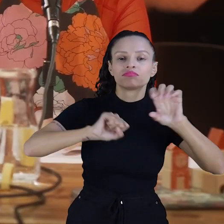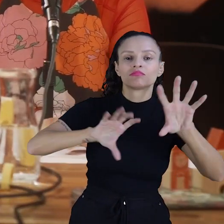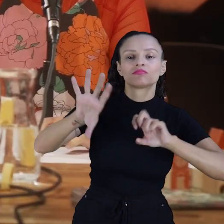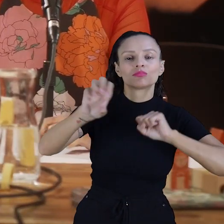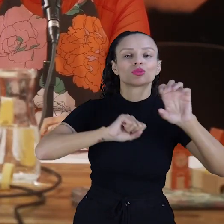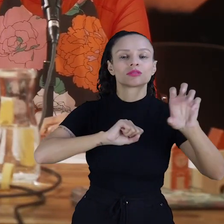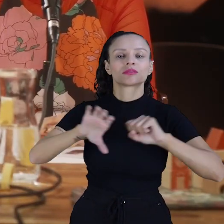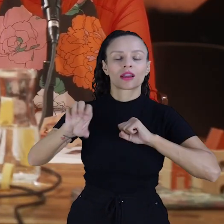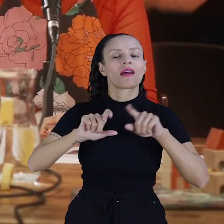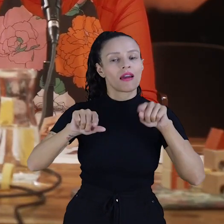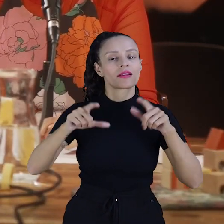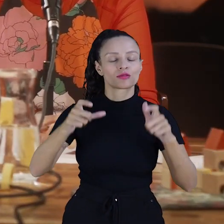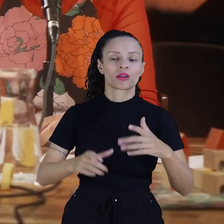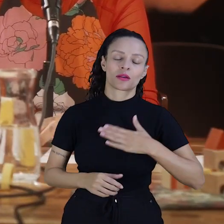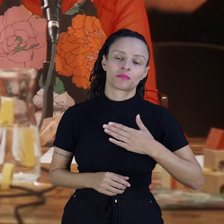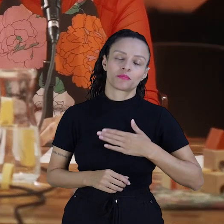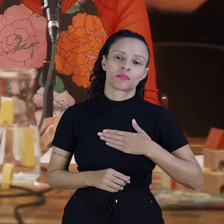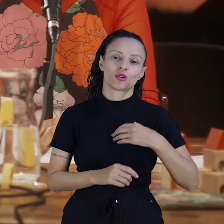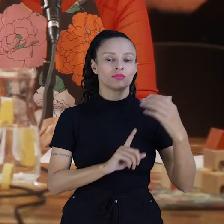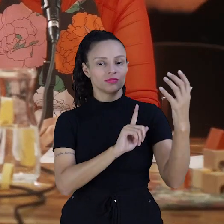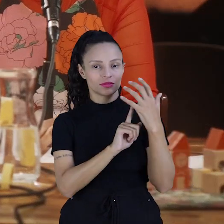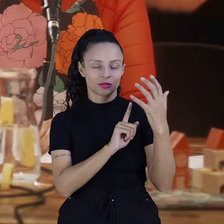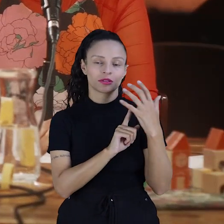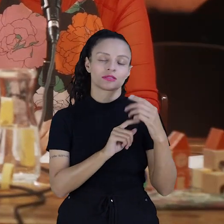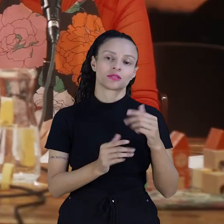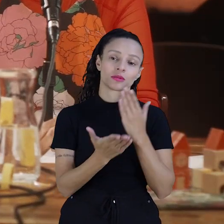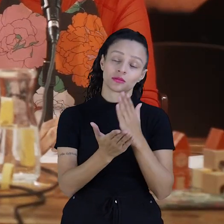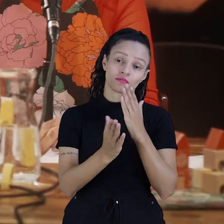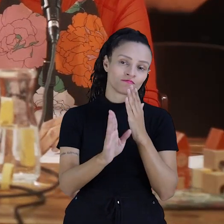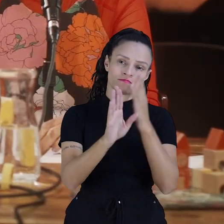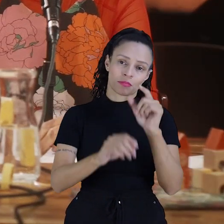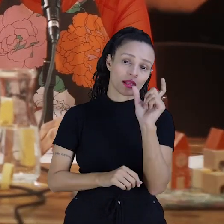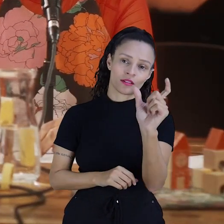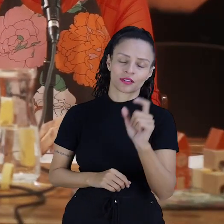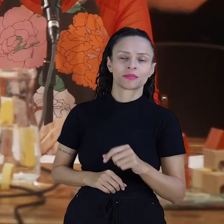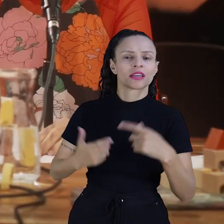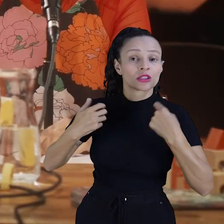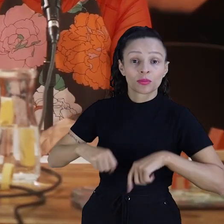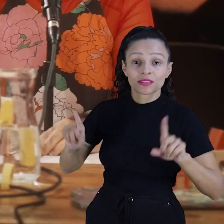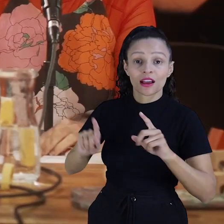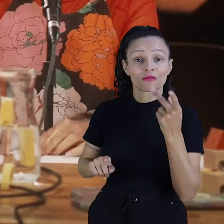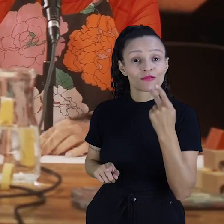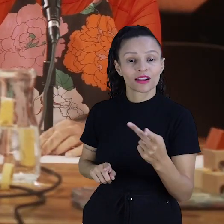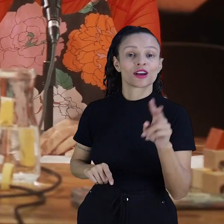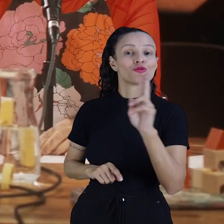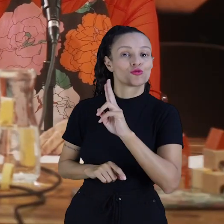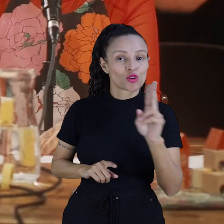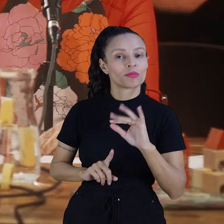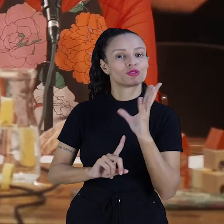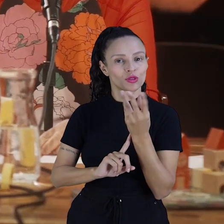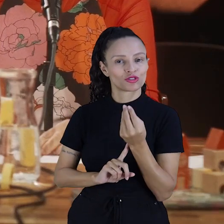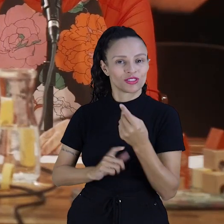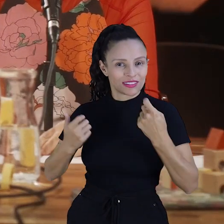buscar. Esse lugar é a minha fonte de inspiração, na palavra. E sem precisar falar o